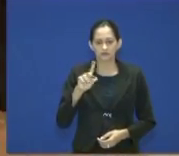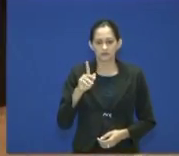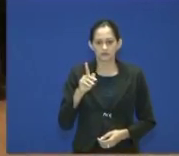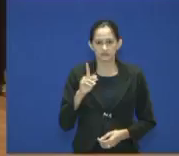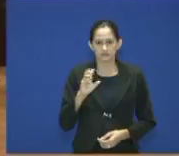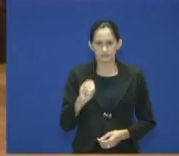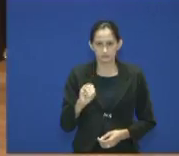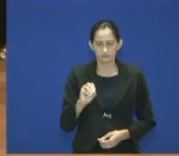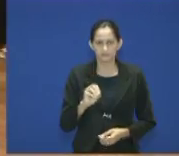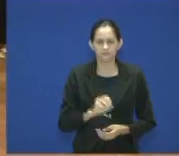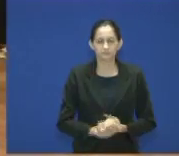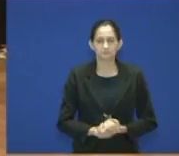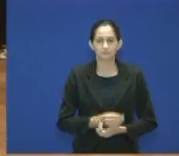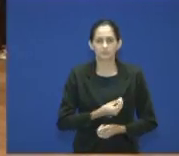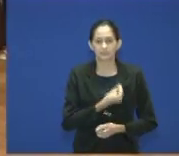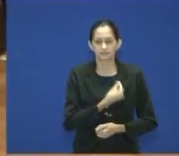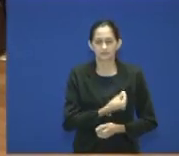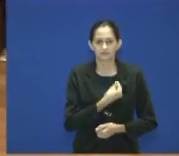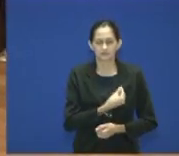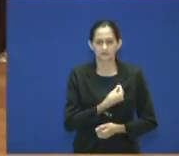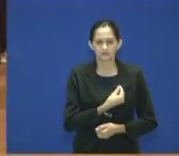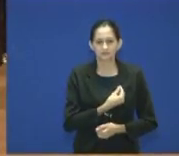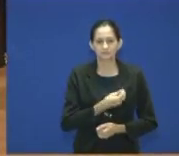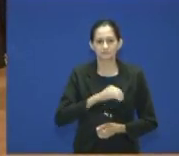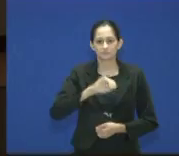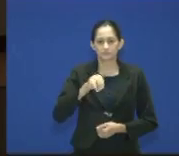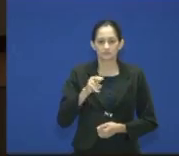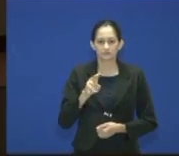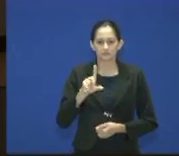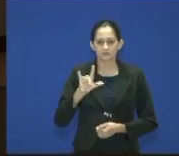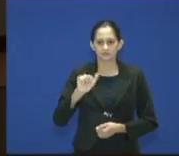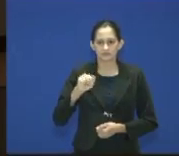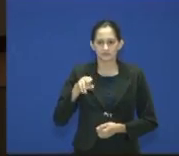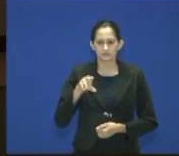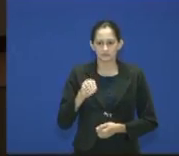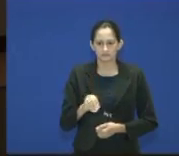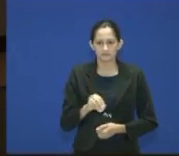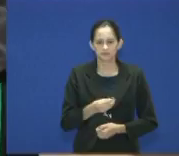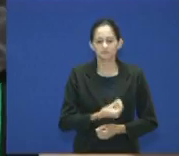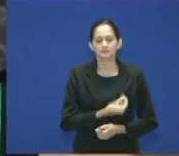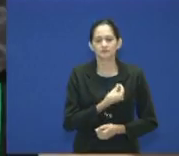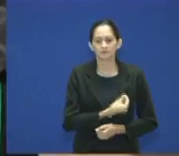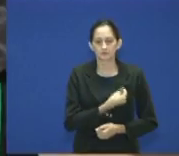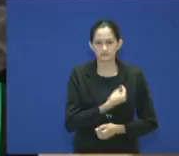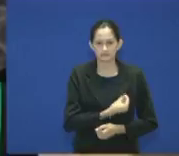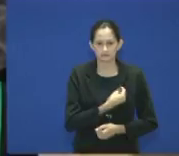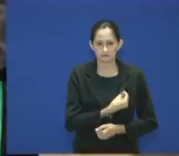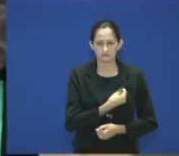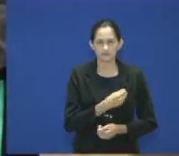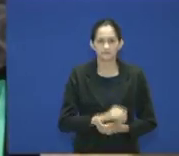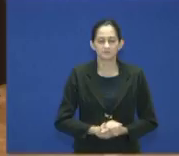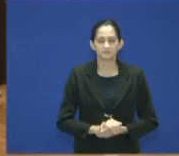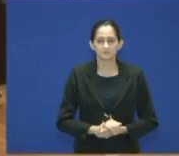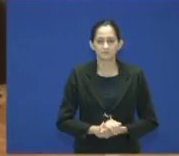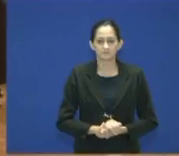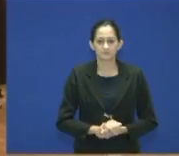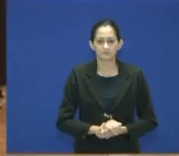Juliano Coelho Capuzzo. Presente. Juliano Coelho Capuzzo.